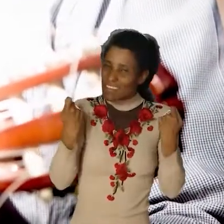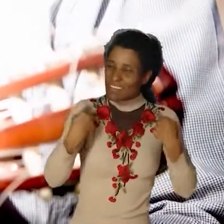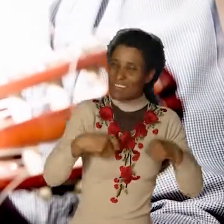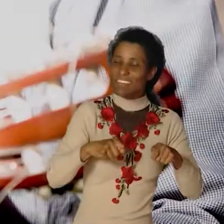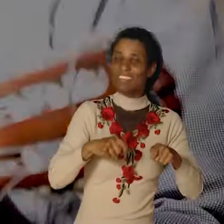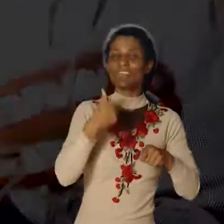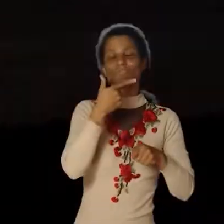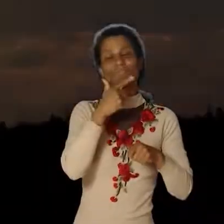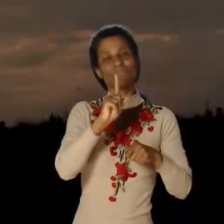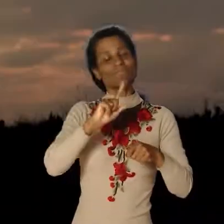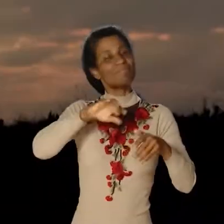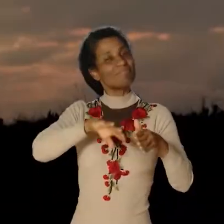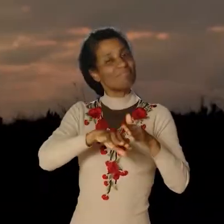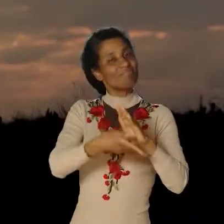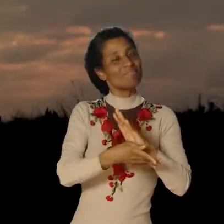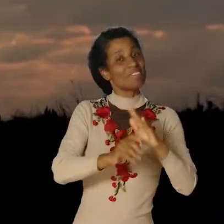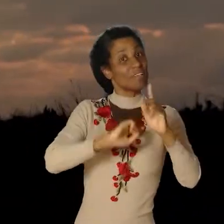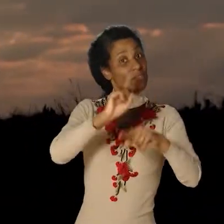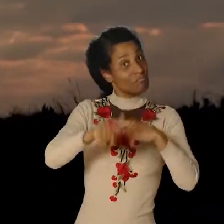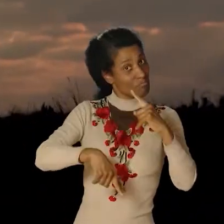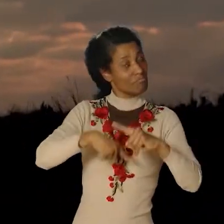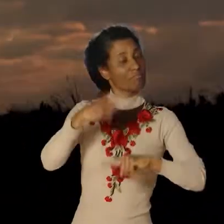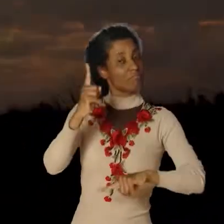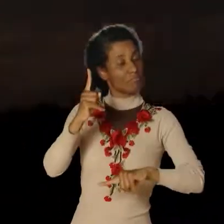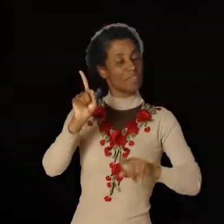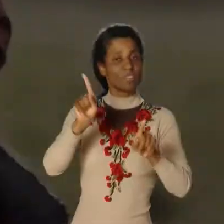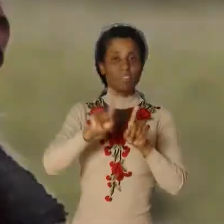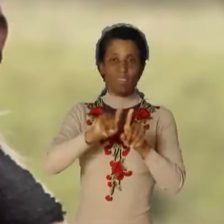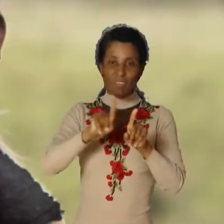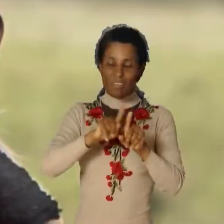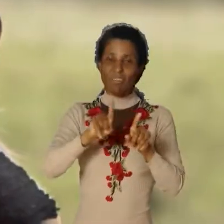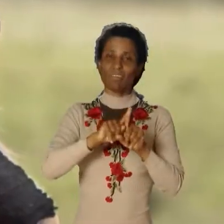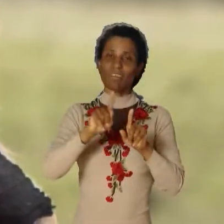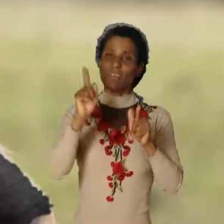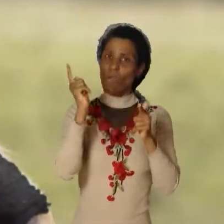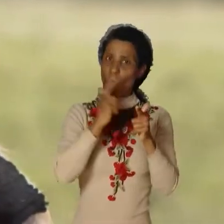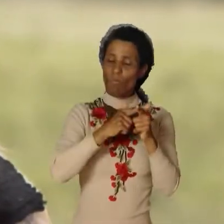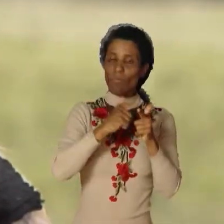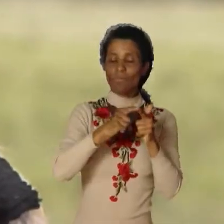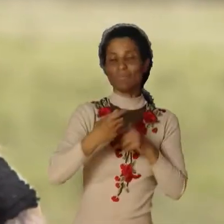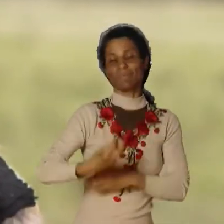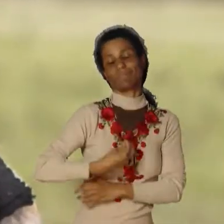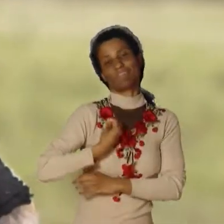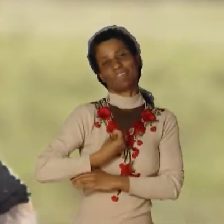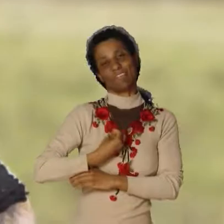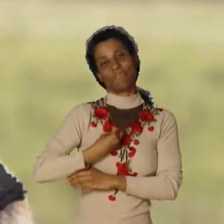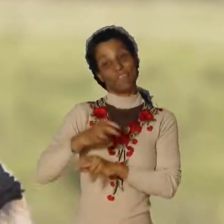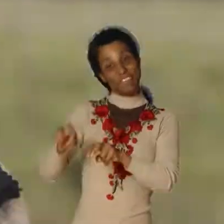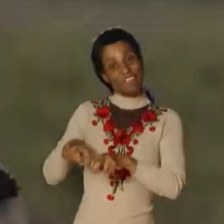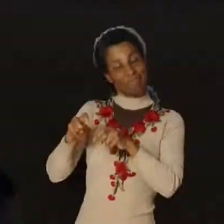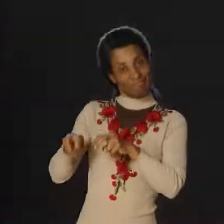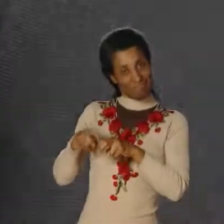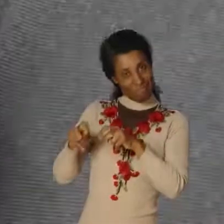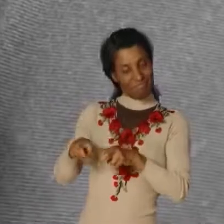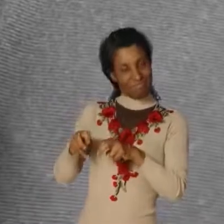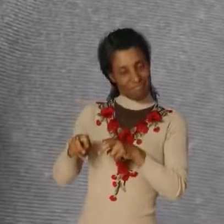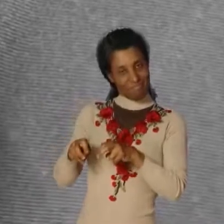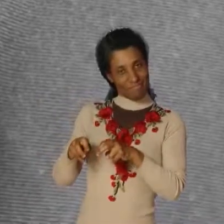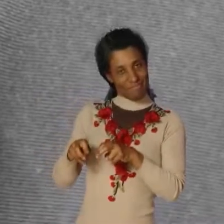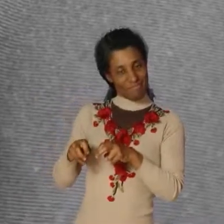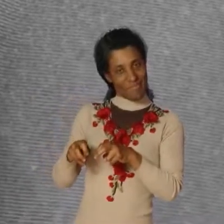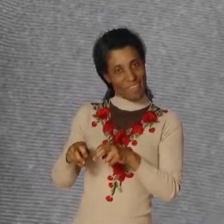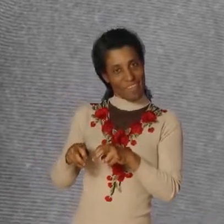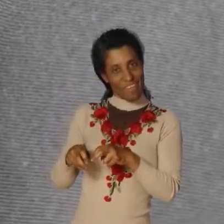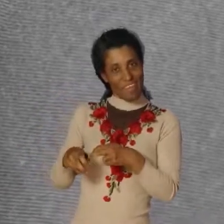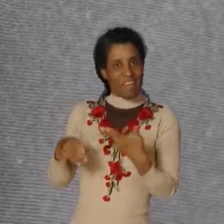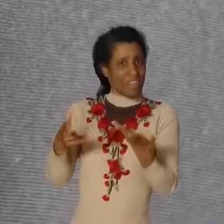imensa capacidade de se adaptar às transformações e adversidades da vida no campo. E segue